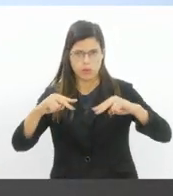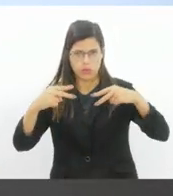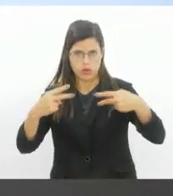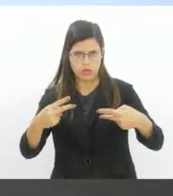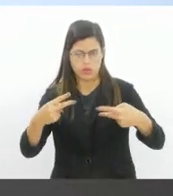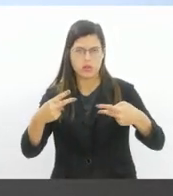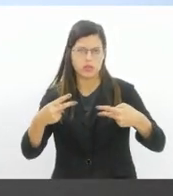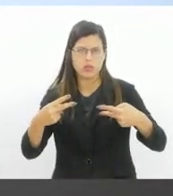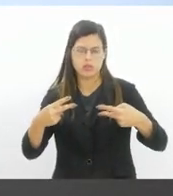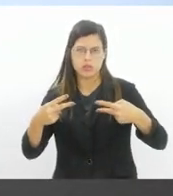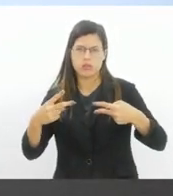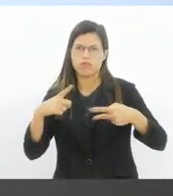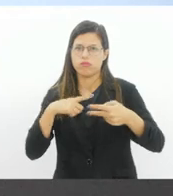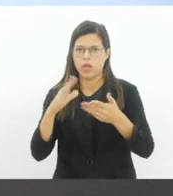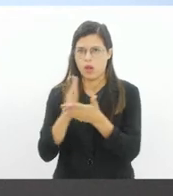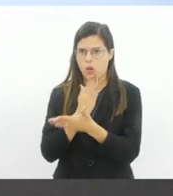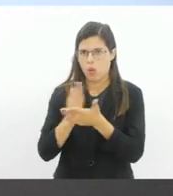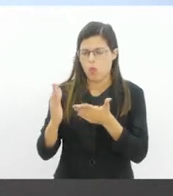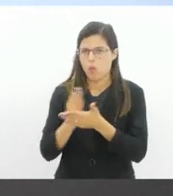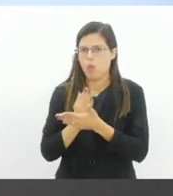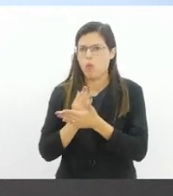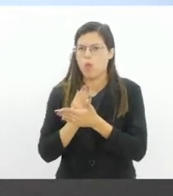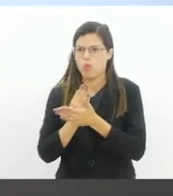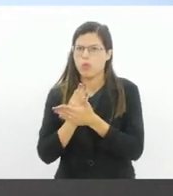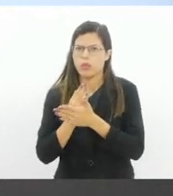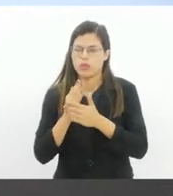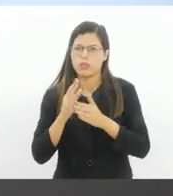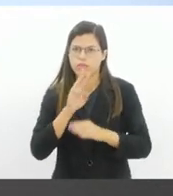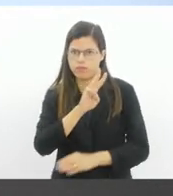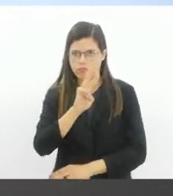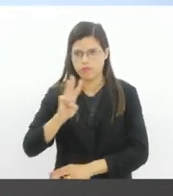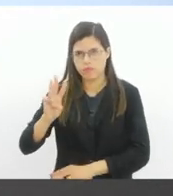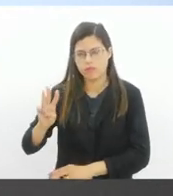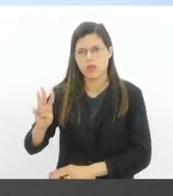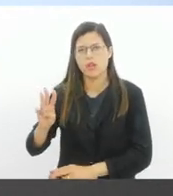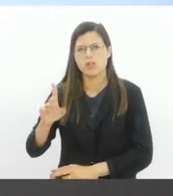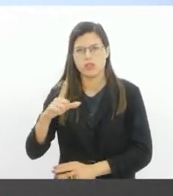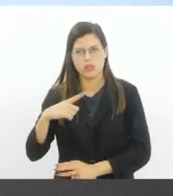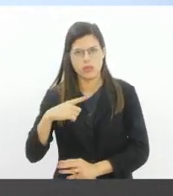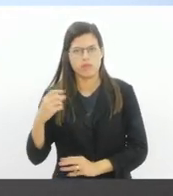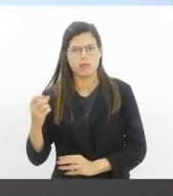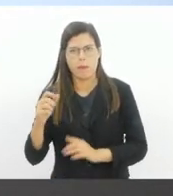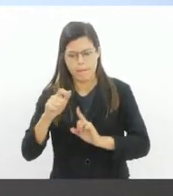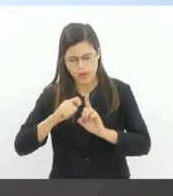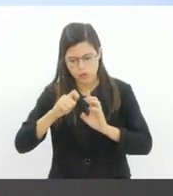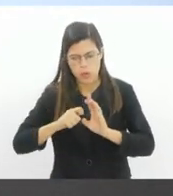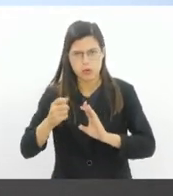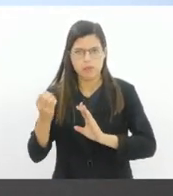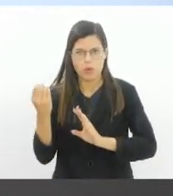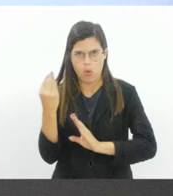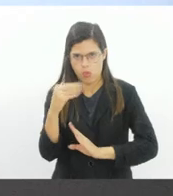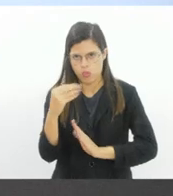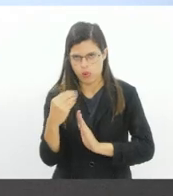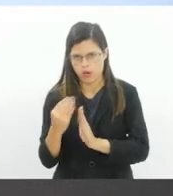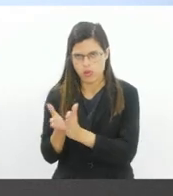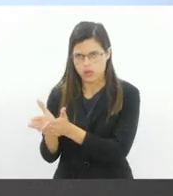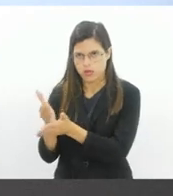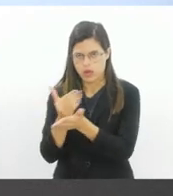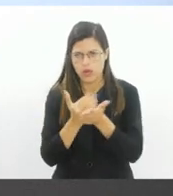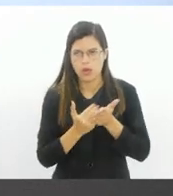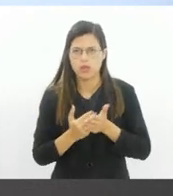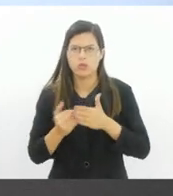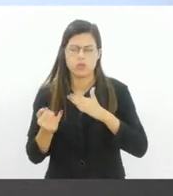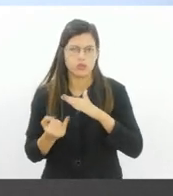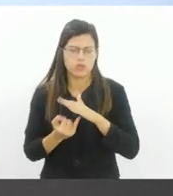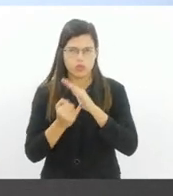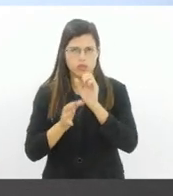acesso. Né, nós temos algumas ferramentas que são atualizadas mensalmente. Existe todo um processo para o tratamento dos dados do Instituto de